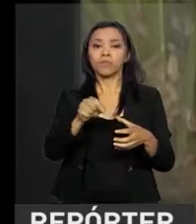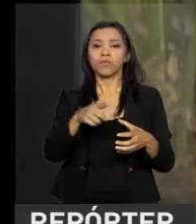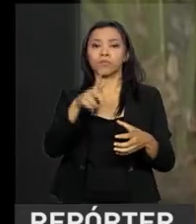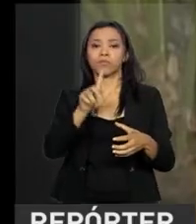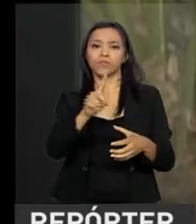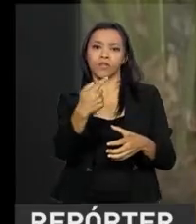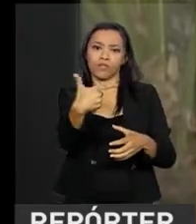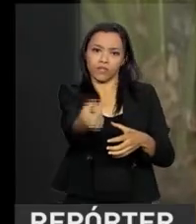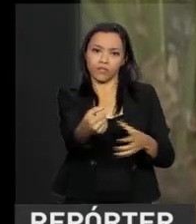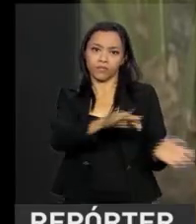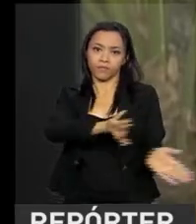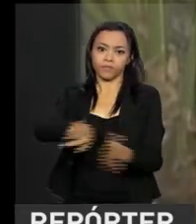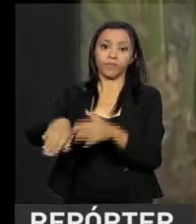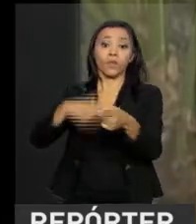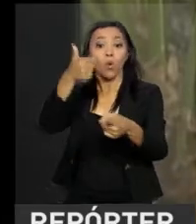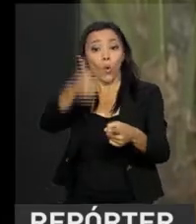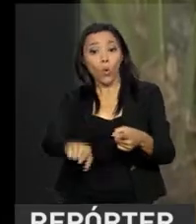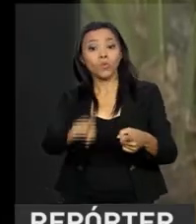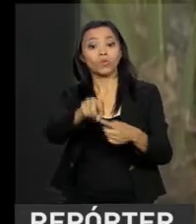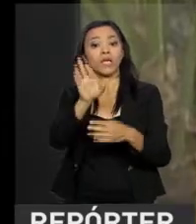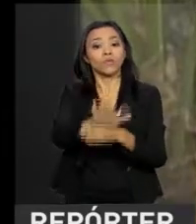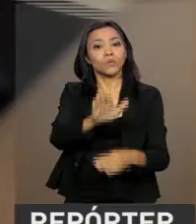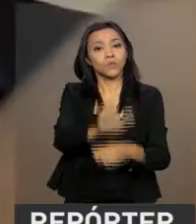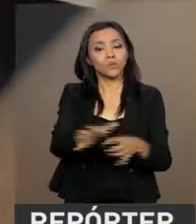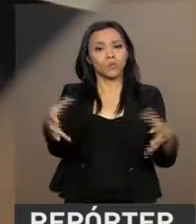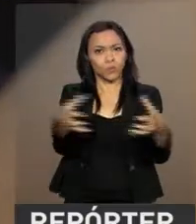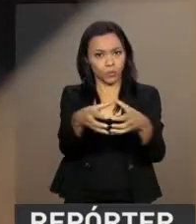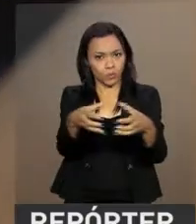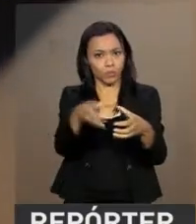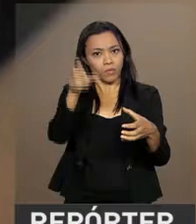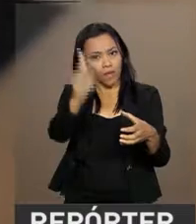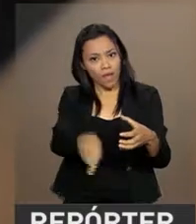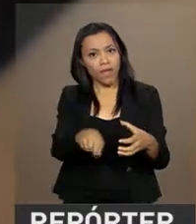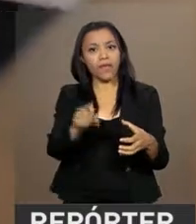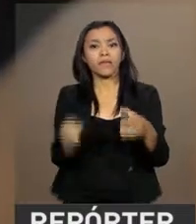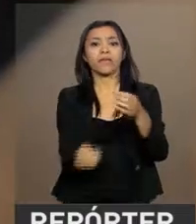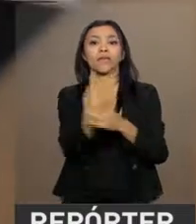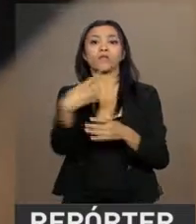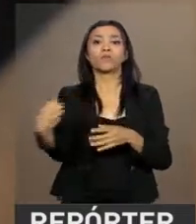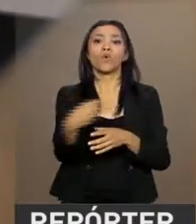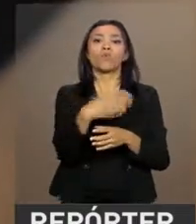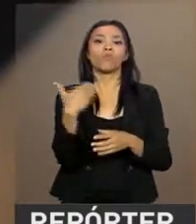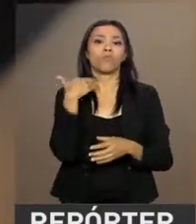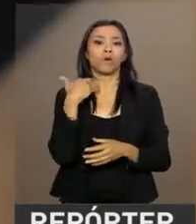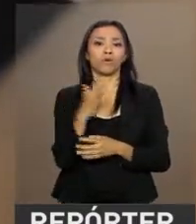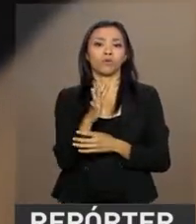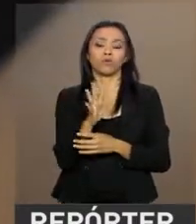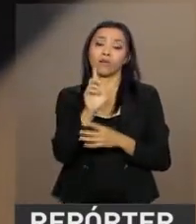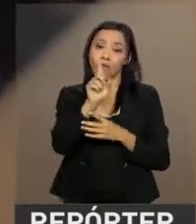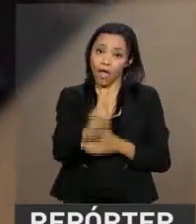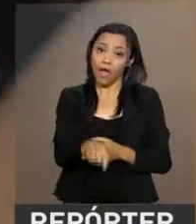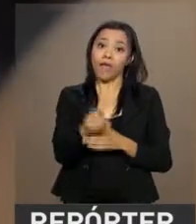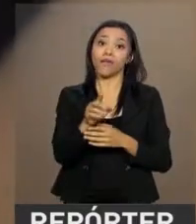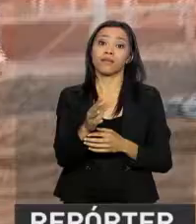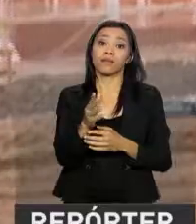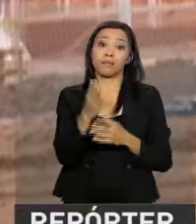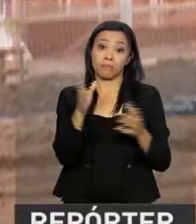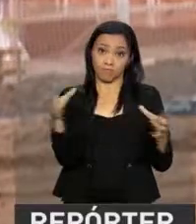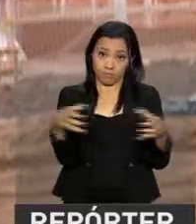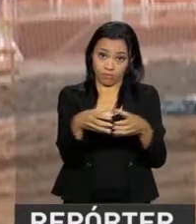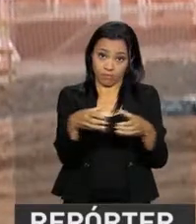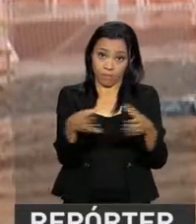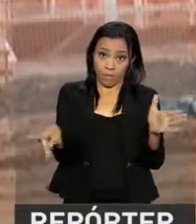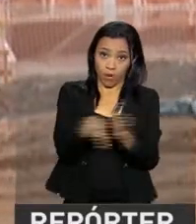outros resultados da cooperação entre os países do grupo foram a criação o novo banco de desenvolvimento também conhecido como banco do brasil e ex